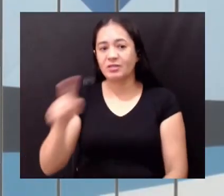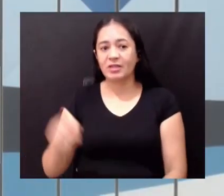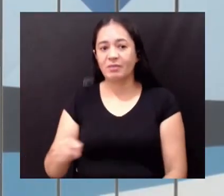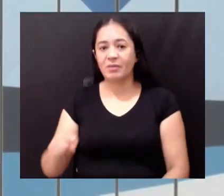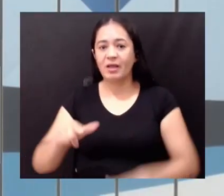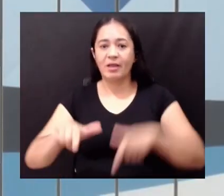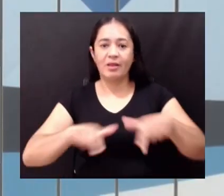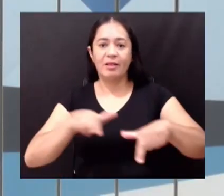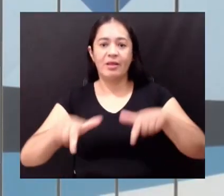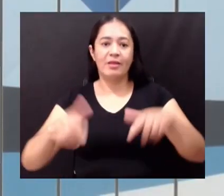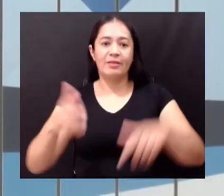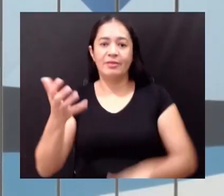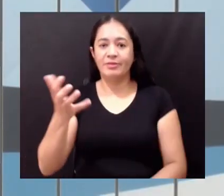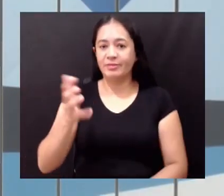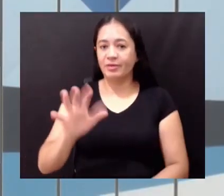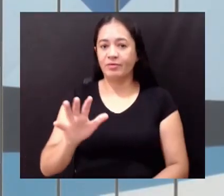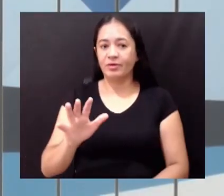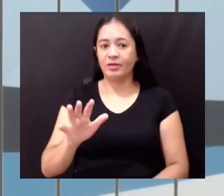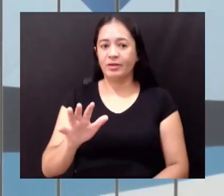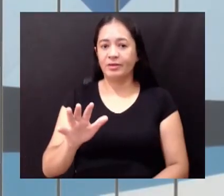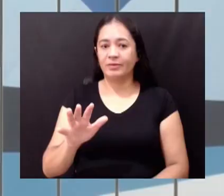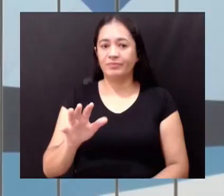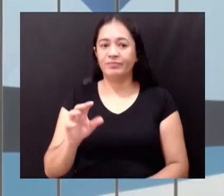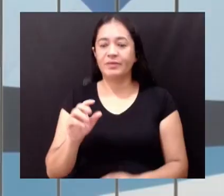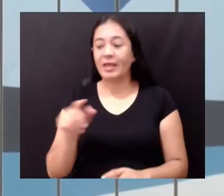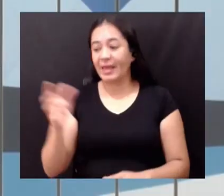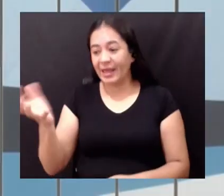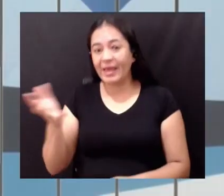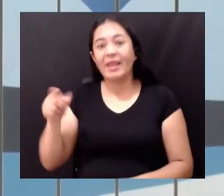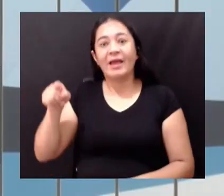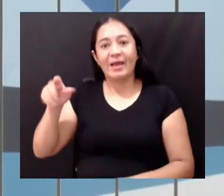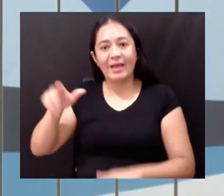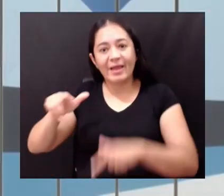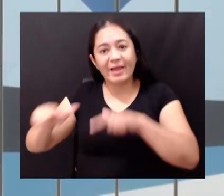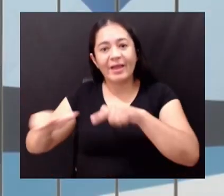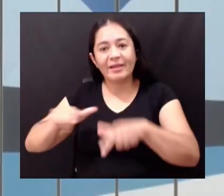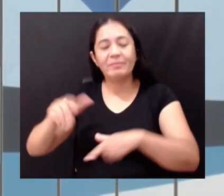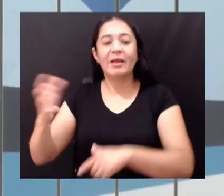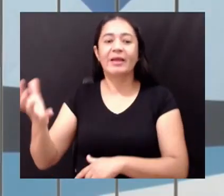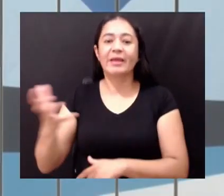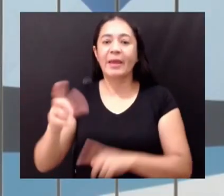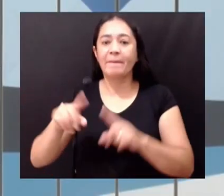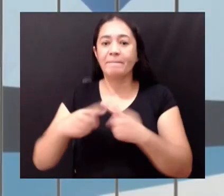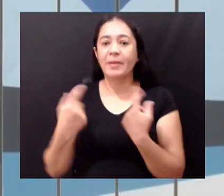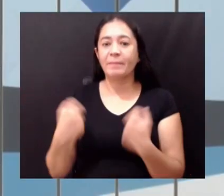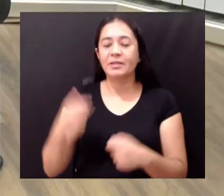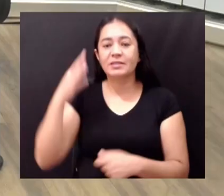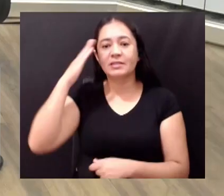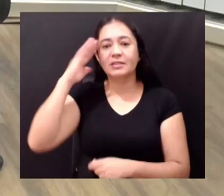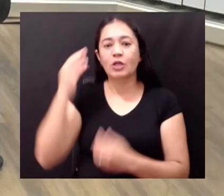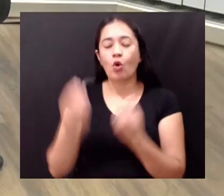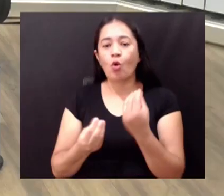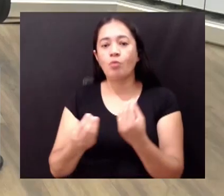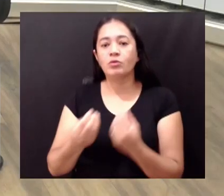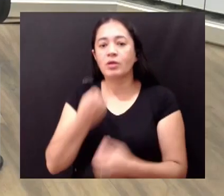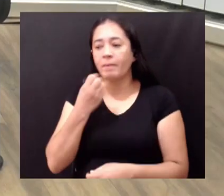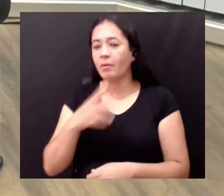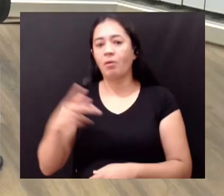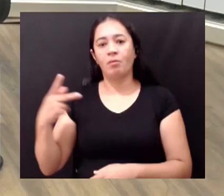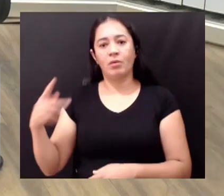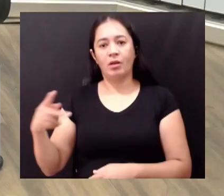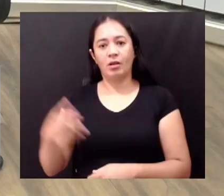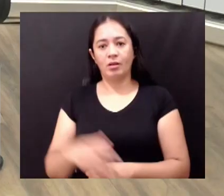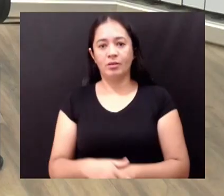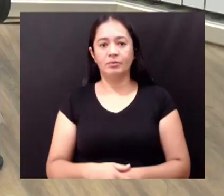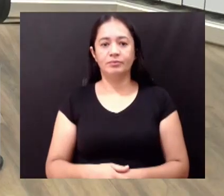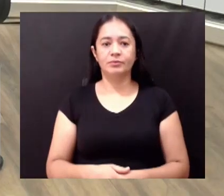Z, ela quer trabalhar, mas ela precisa também entender como ela se beneficia disso. Qual é a melhor forma que a gente